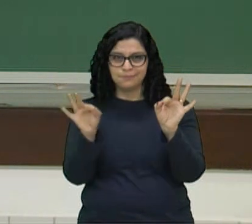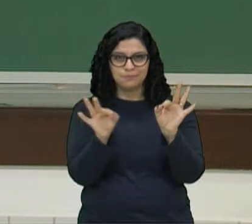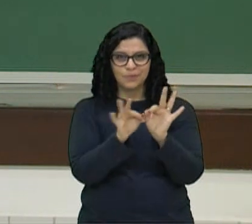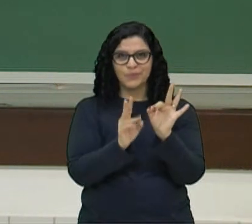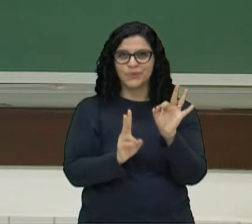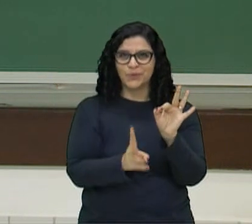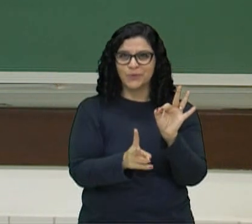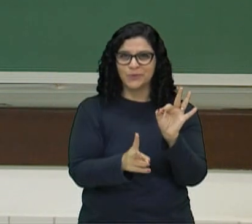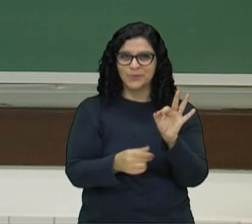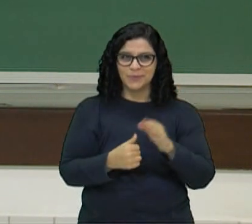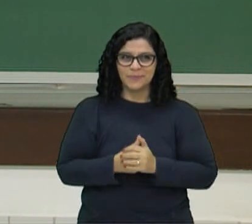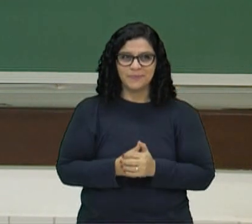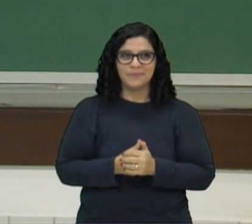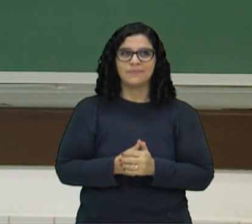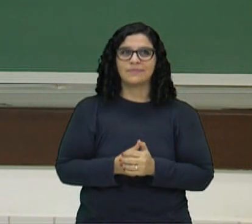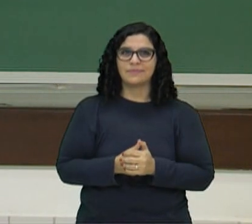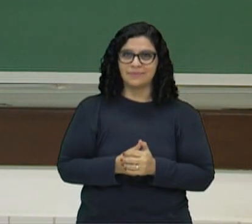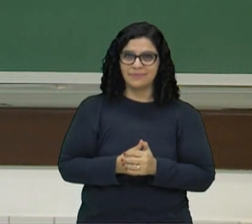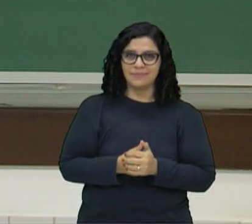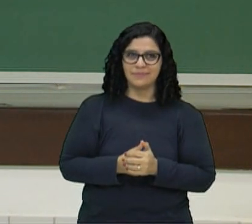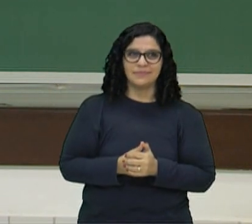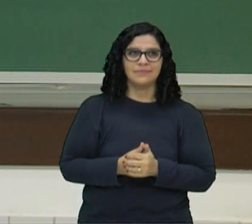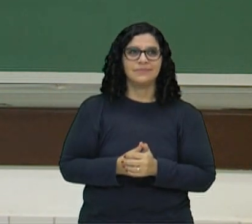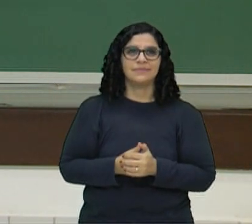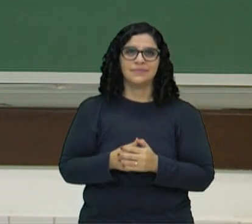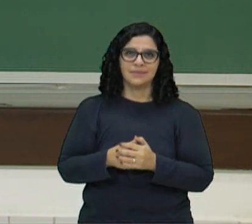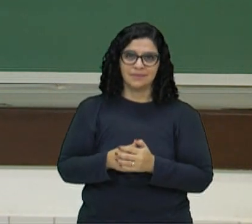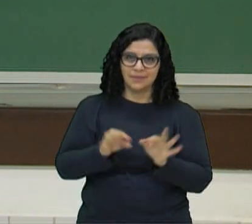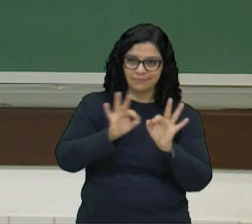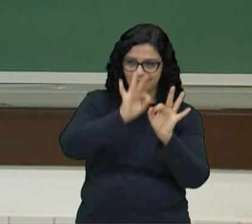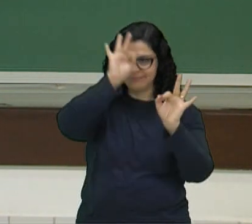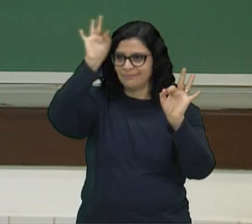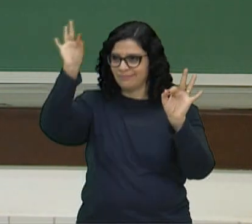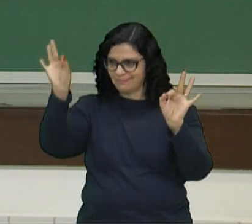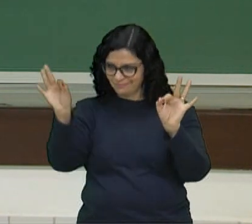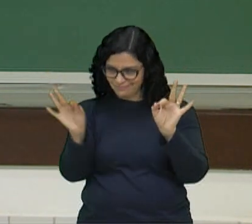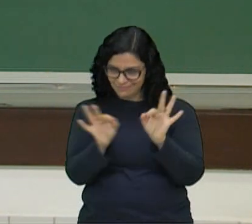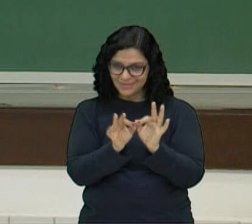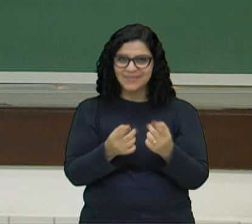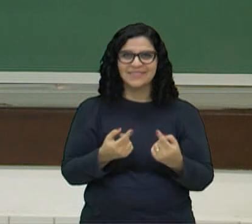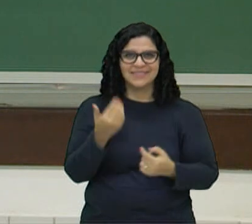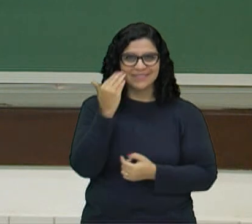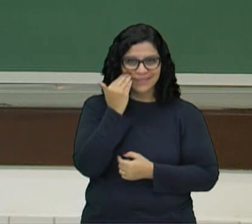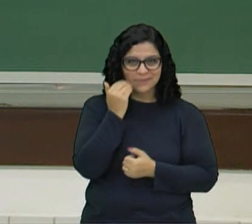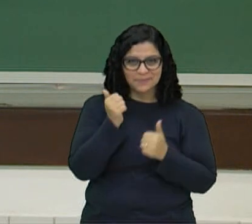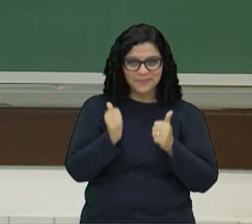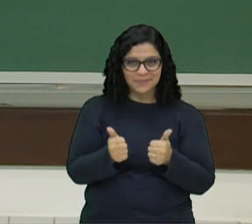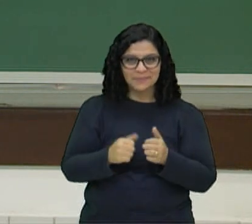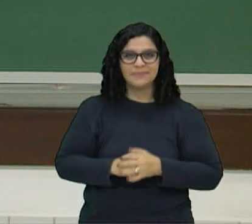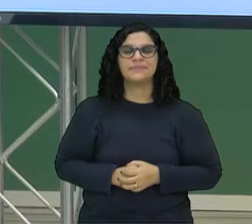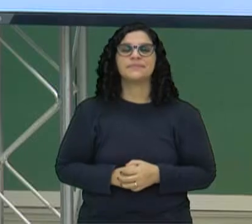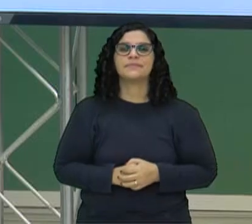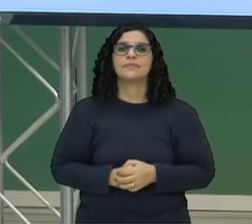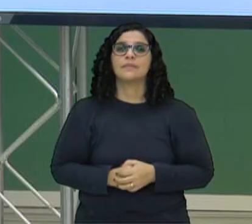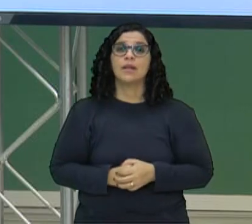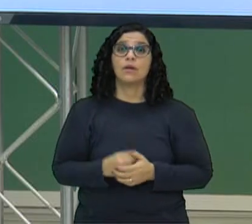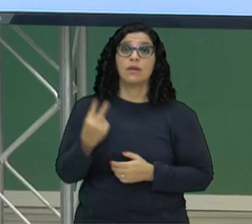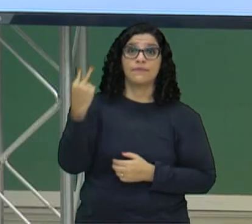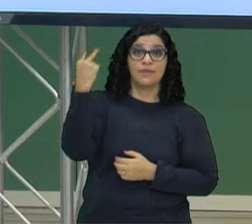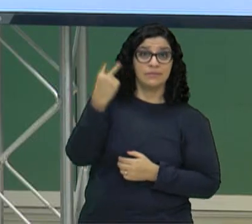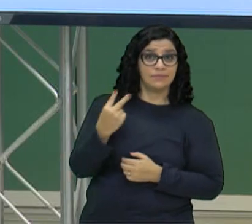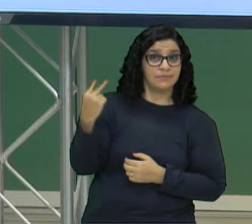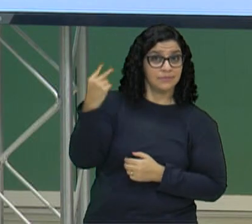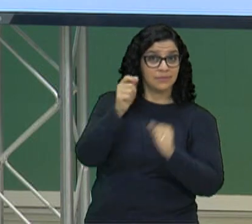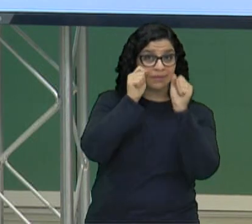gametas, gametas fecundam esporófito. E o ciclo se repete, certo? Olha com atenção